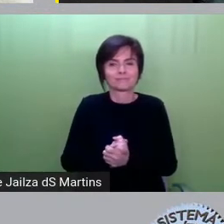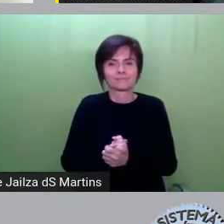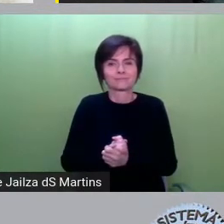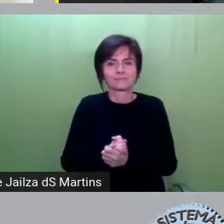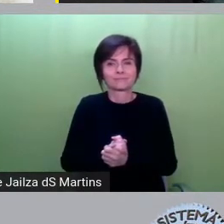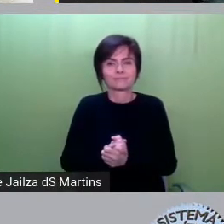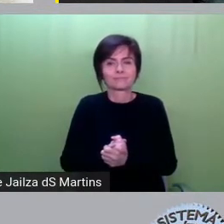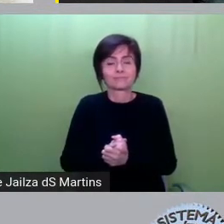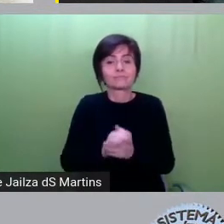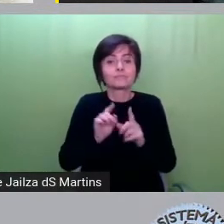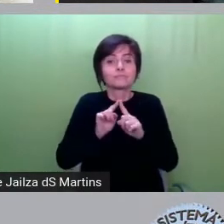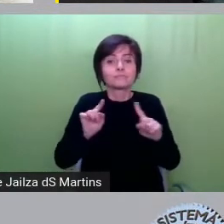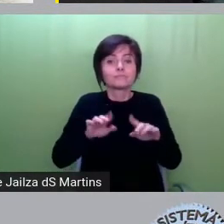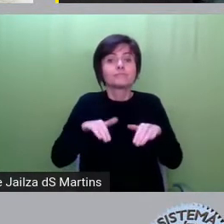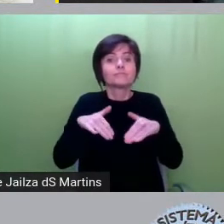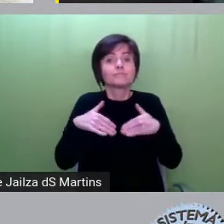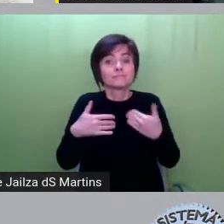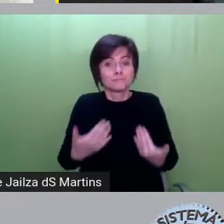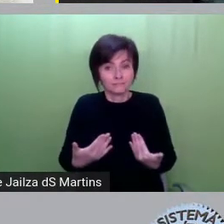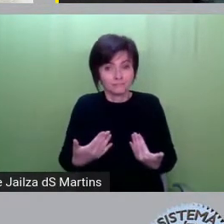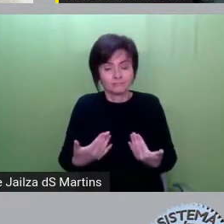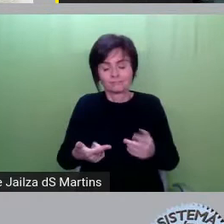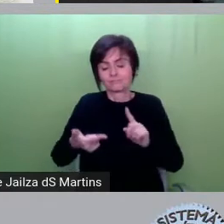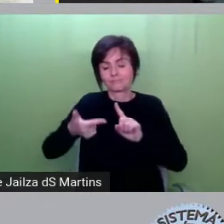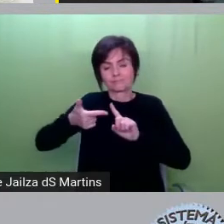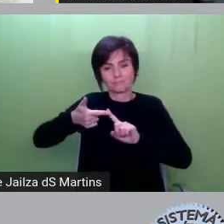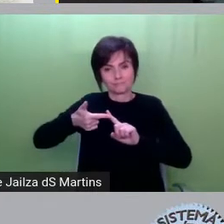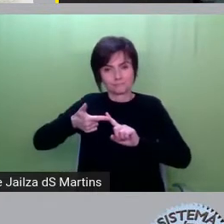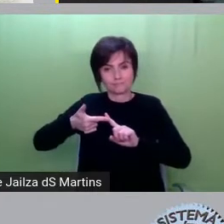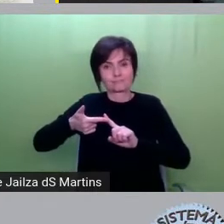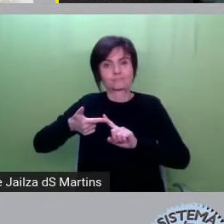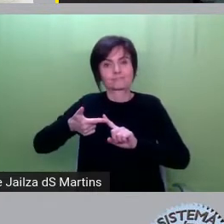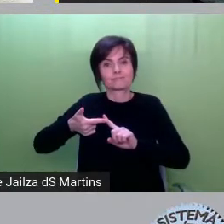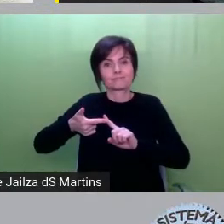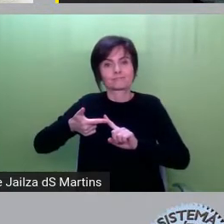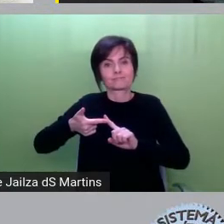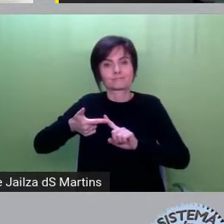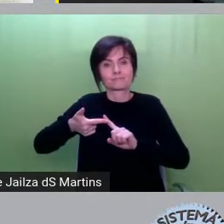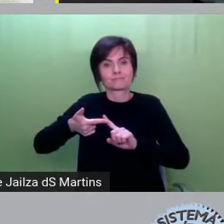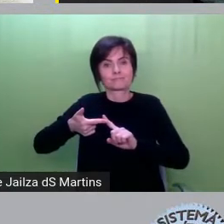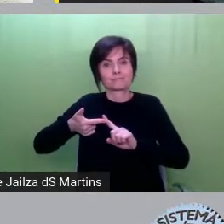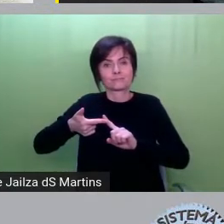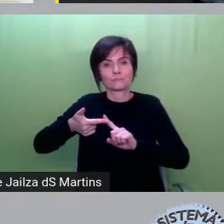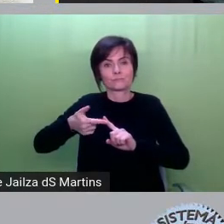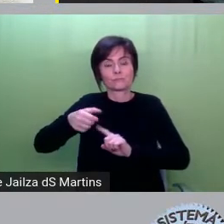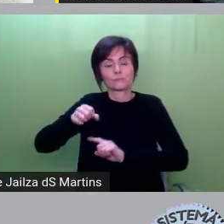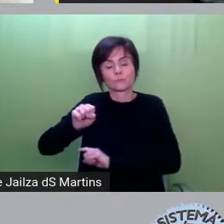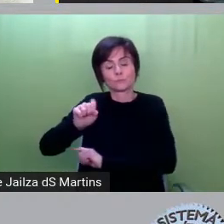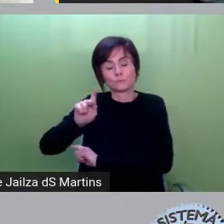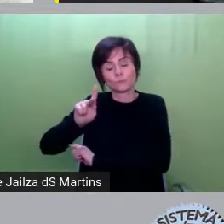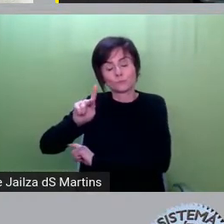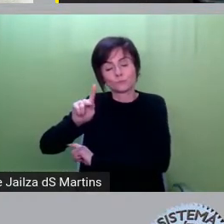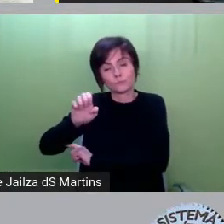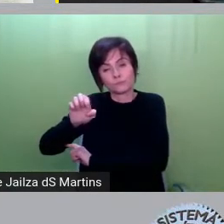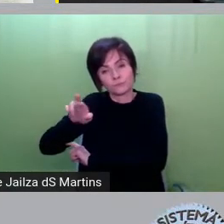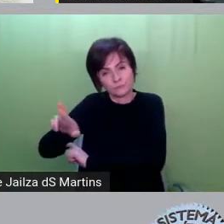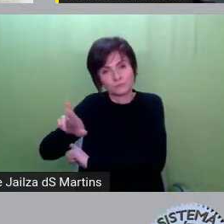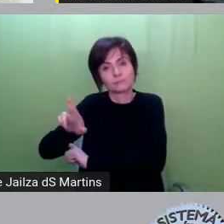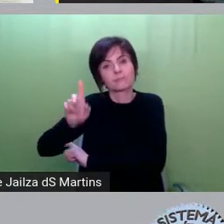Bom, mas então, essa segunda parte do superávit primário tem essa função.